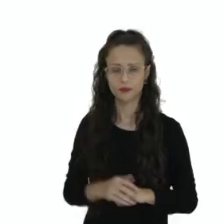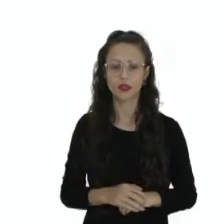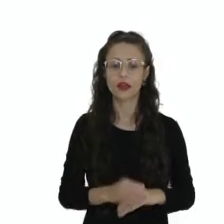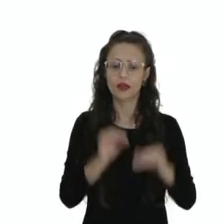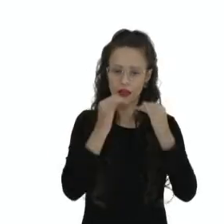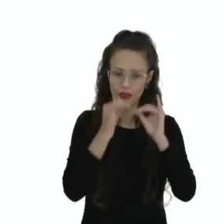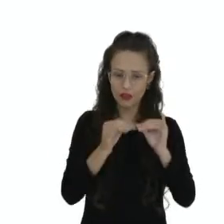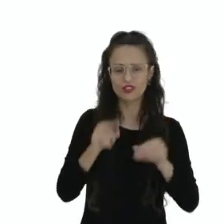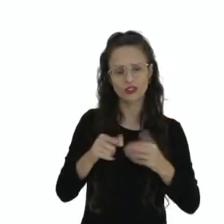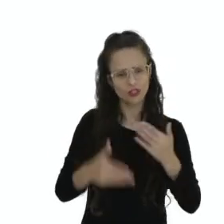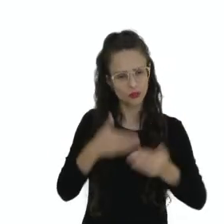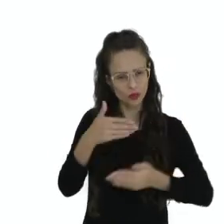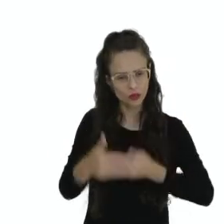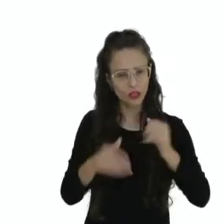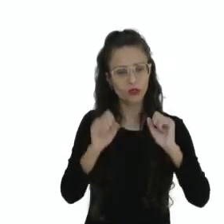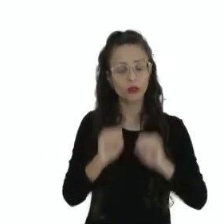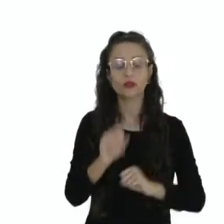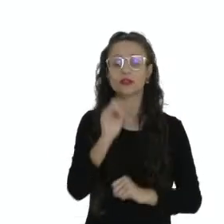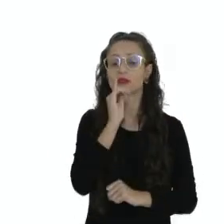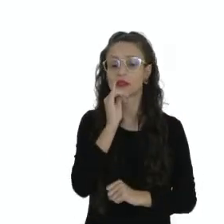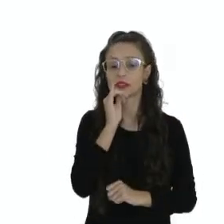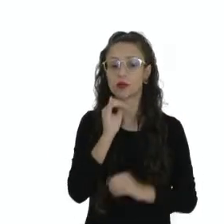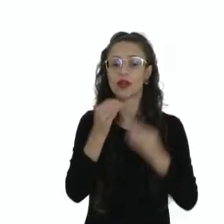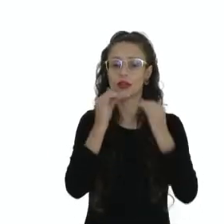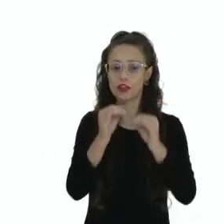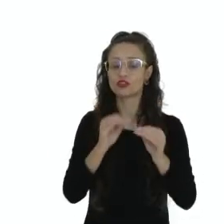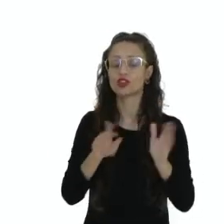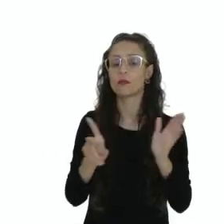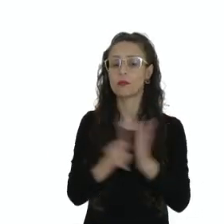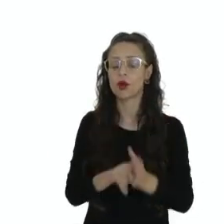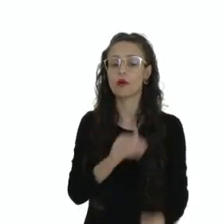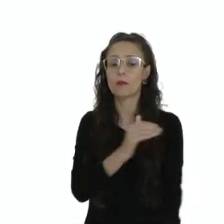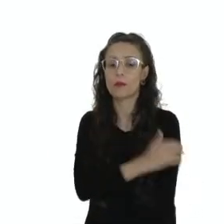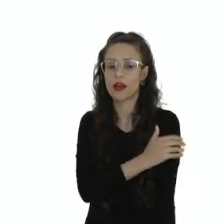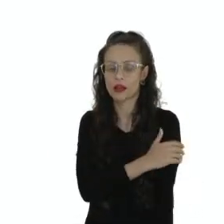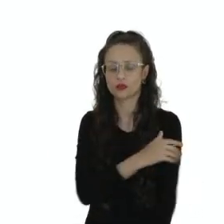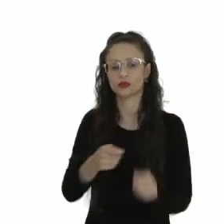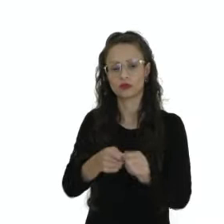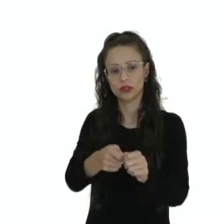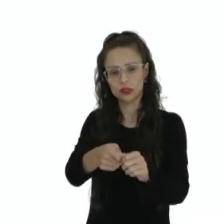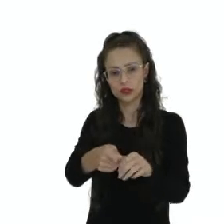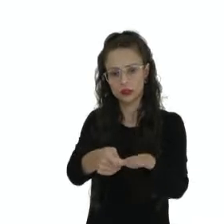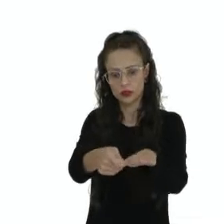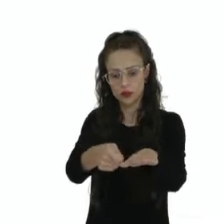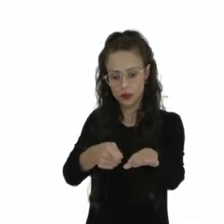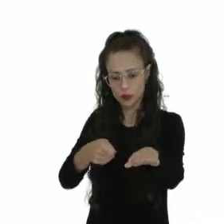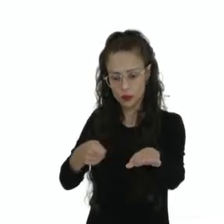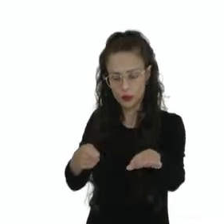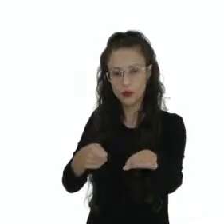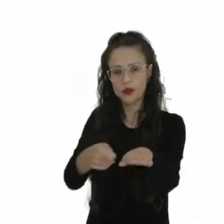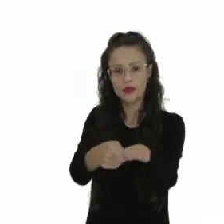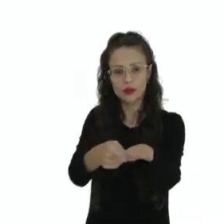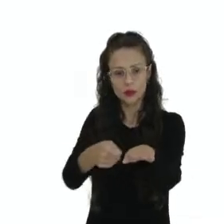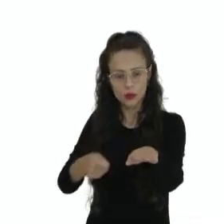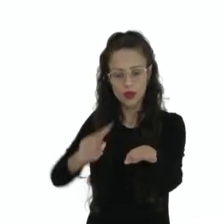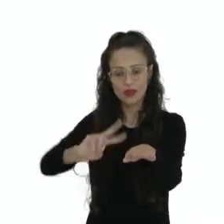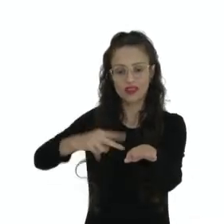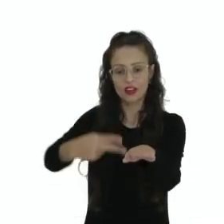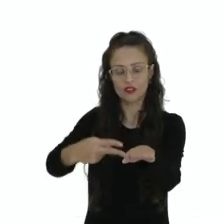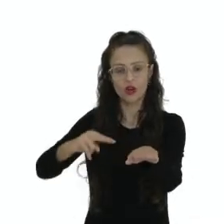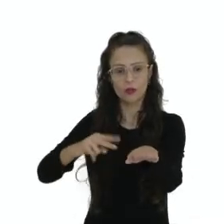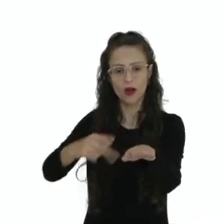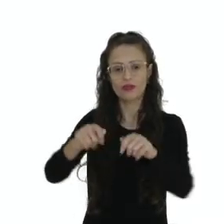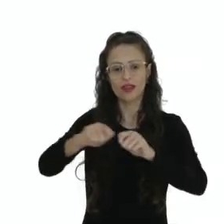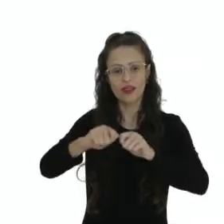no processo, podemos citar a energia muscular, que afasta o carrinho para trás e sendo transformada em energia elástica,